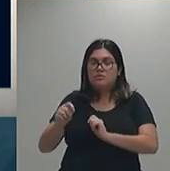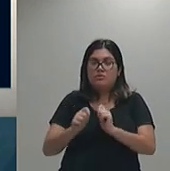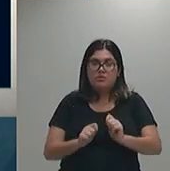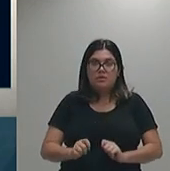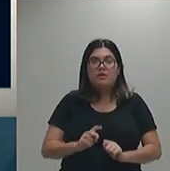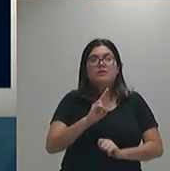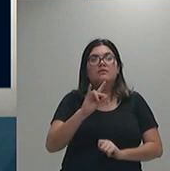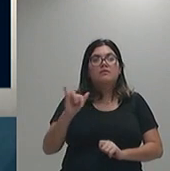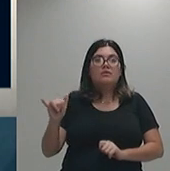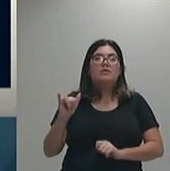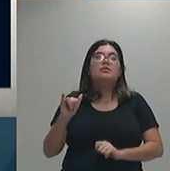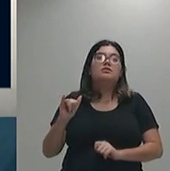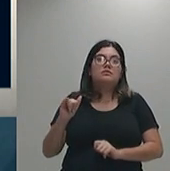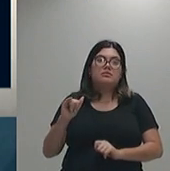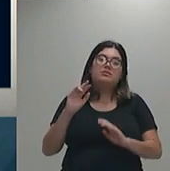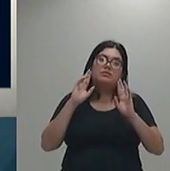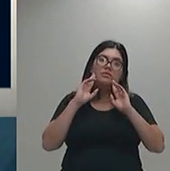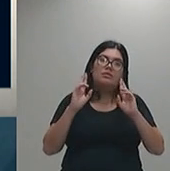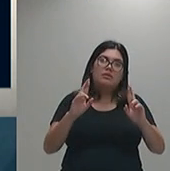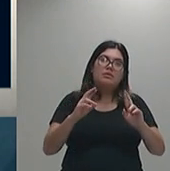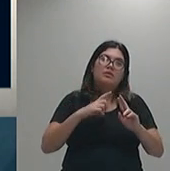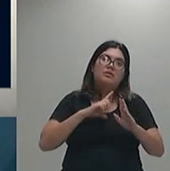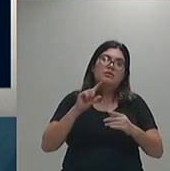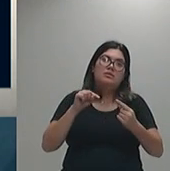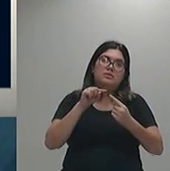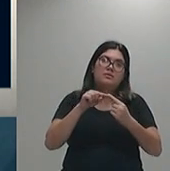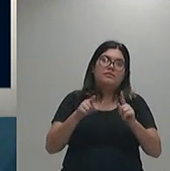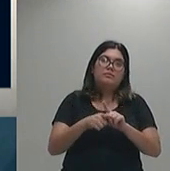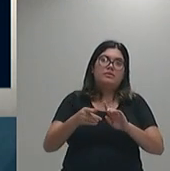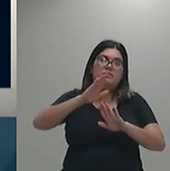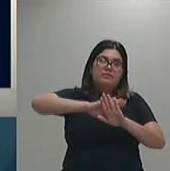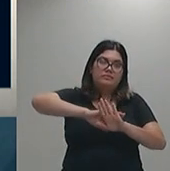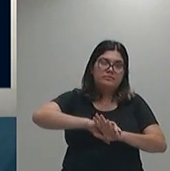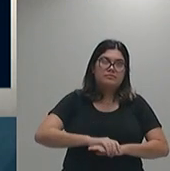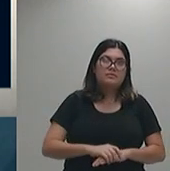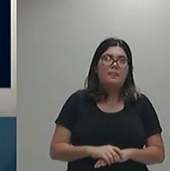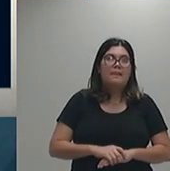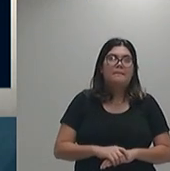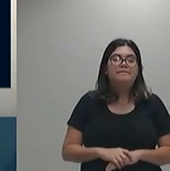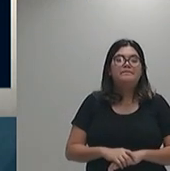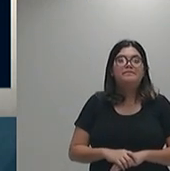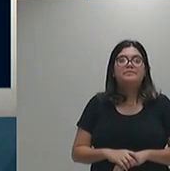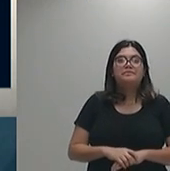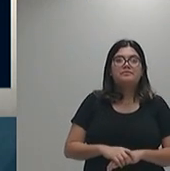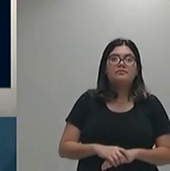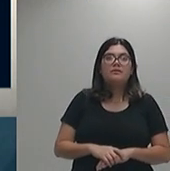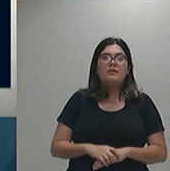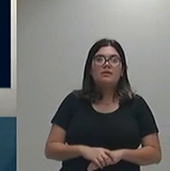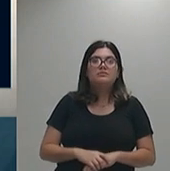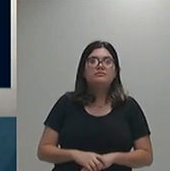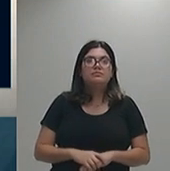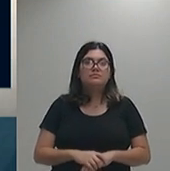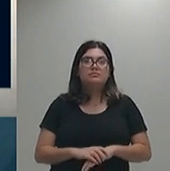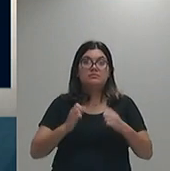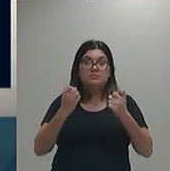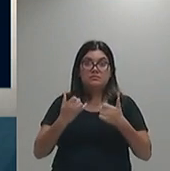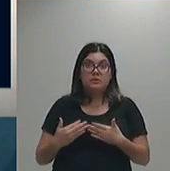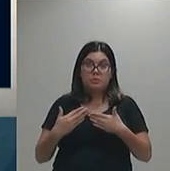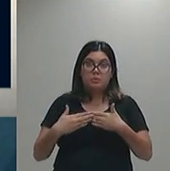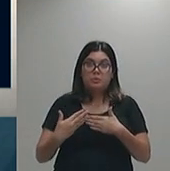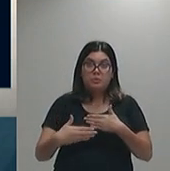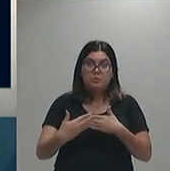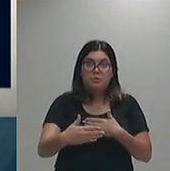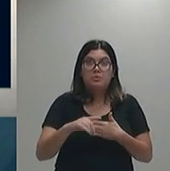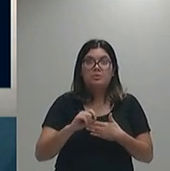quanto aos seus limites objetivos e subjetivos e eu trago aqui na sequência também essa decisão